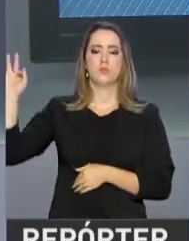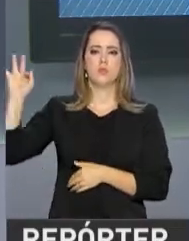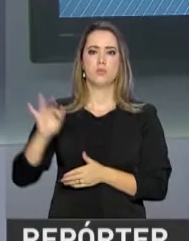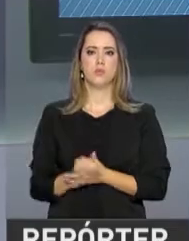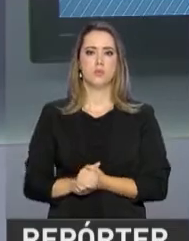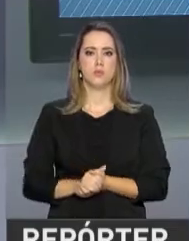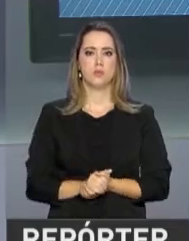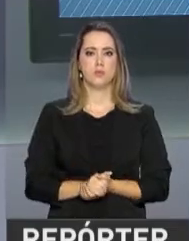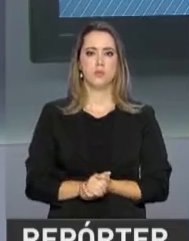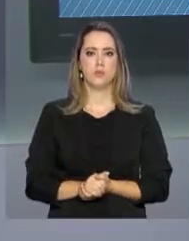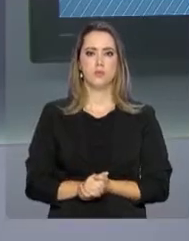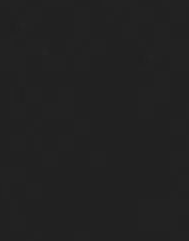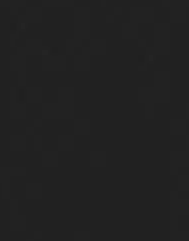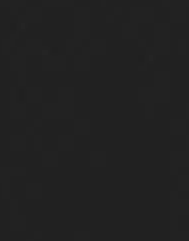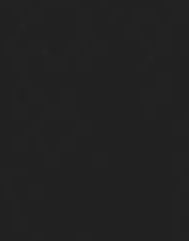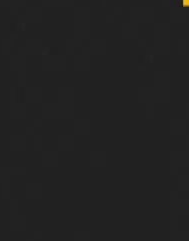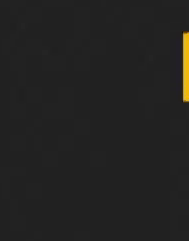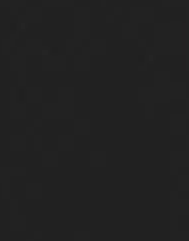federal